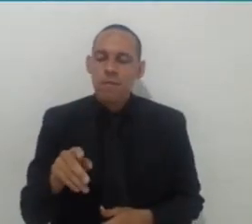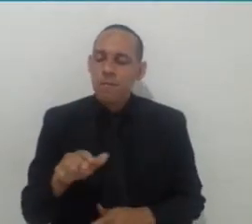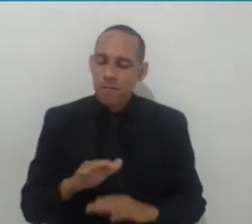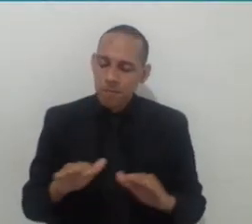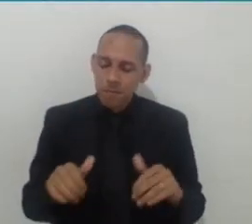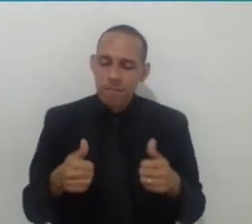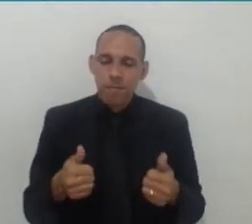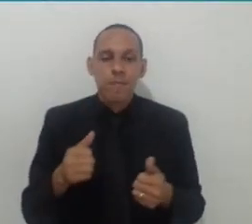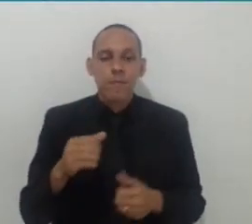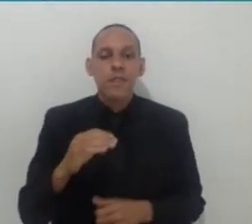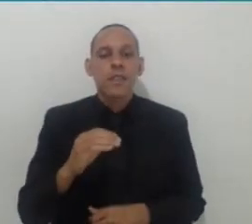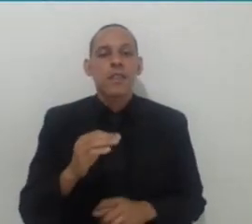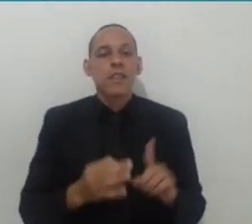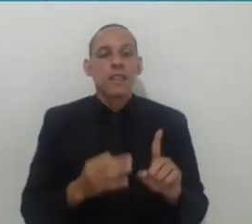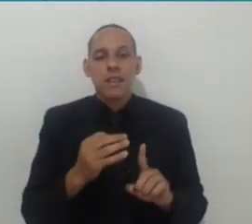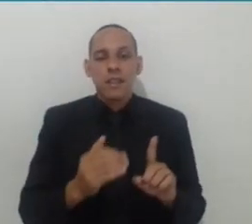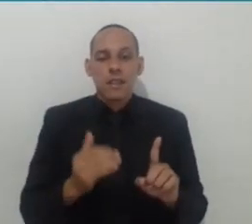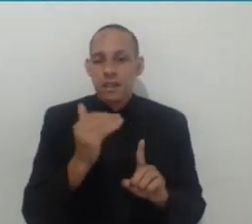Agora, do Cláudio Santos.